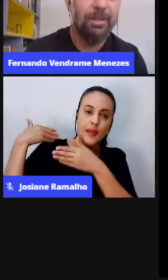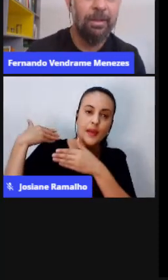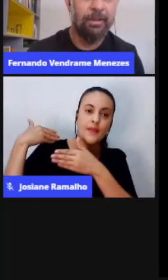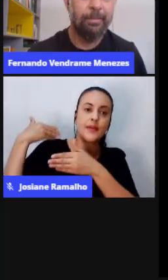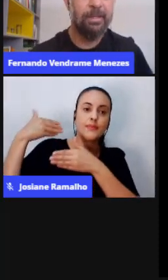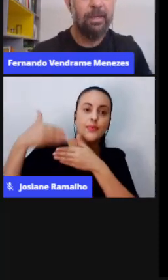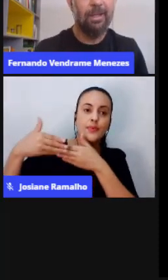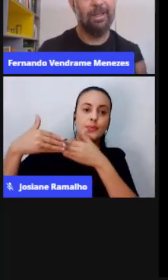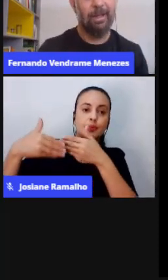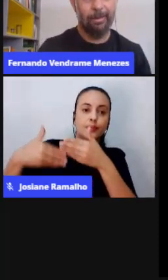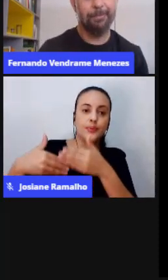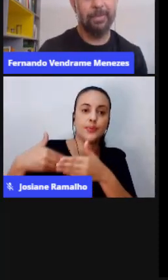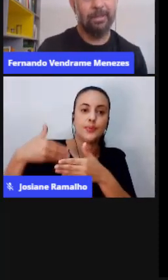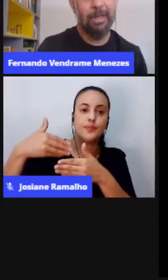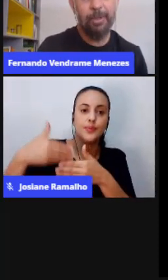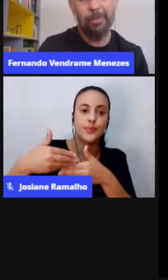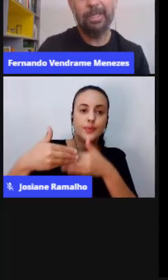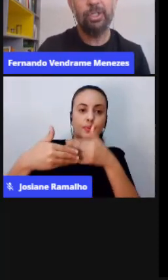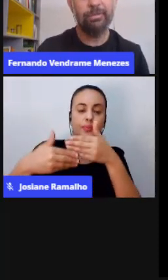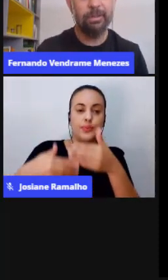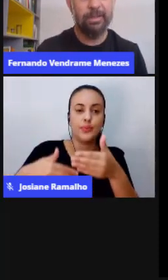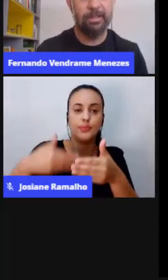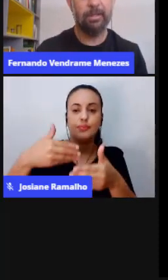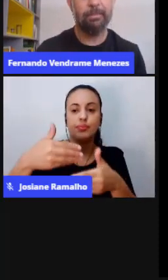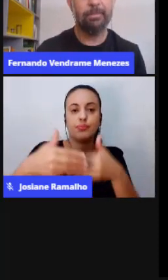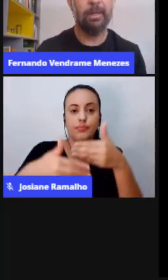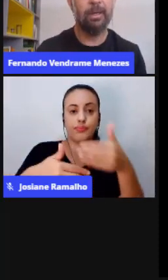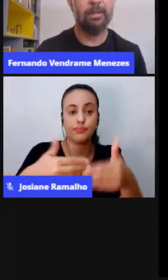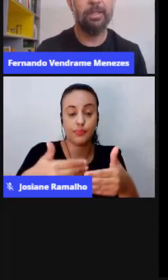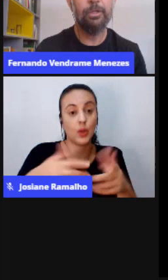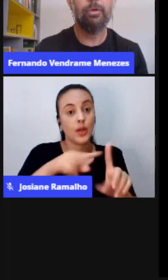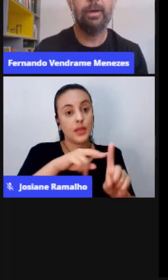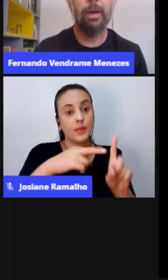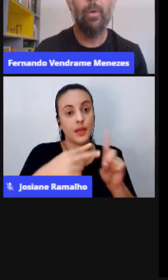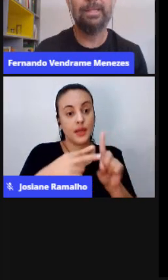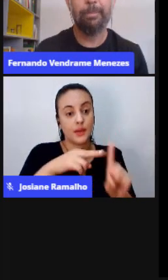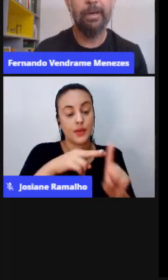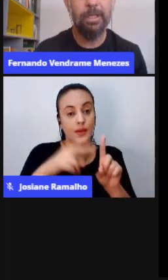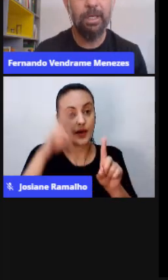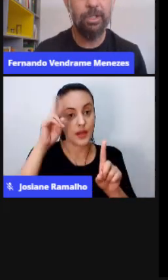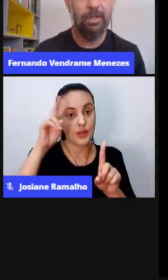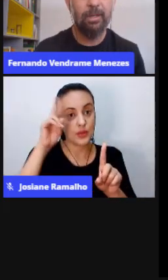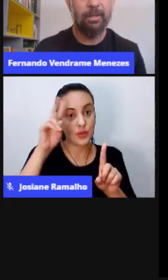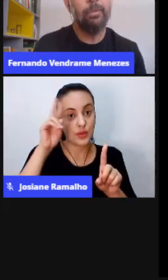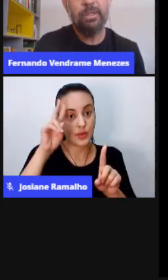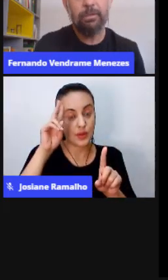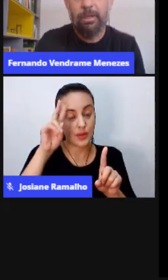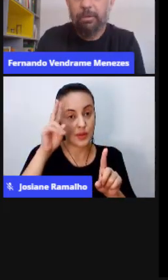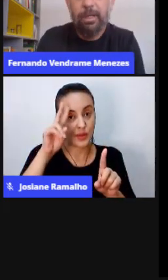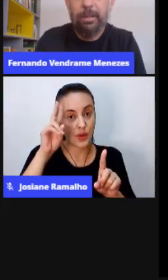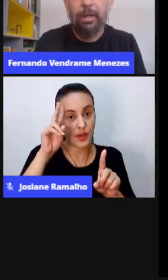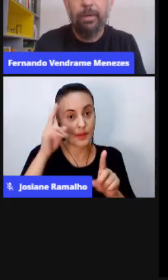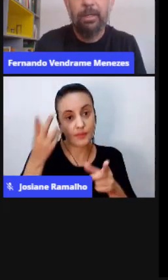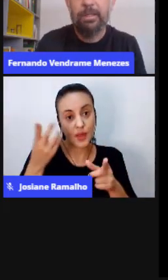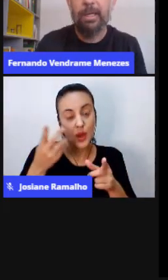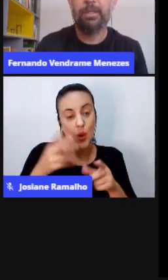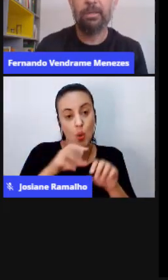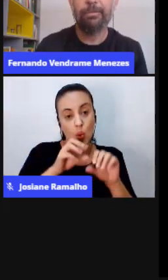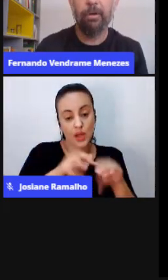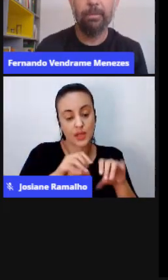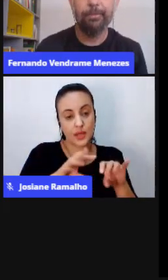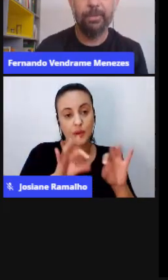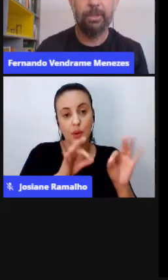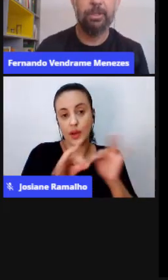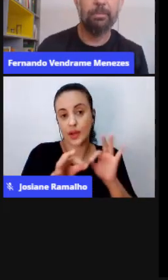darwiniana, né? Mas na perspectiva dessa história quadripartite, o ensino da história está organizado